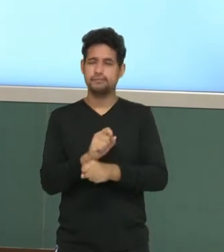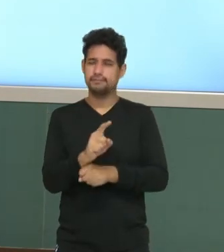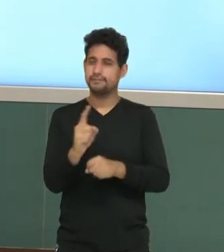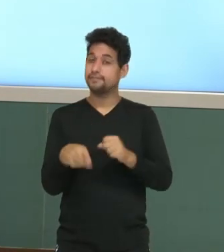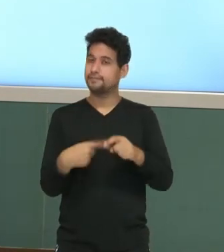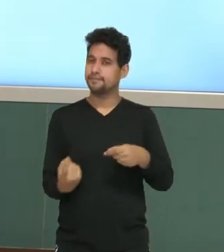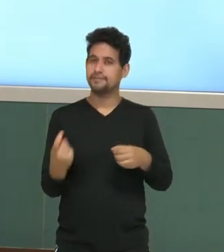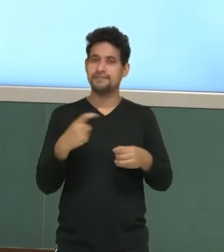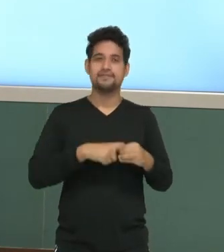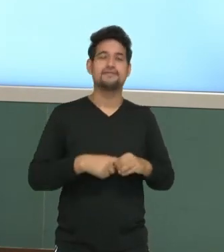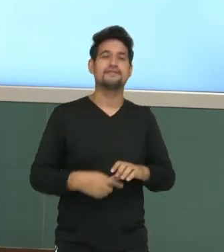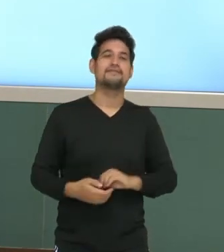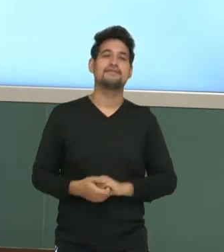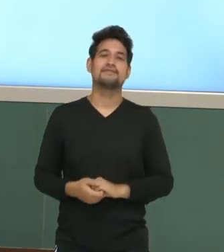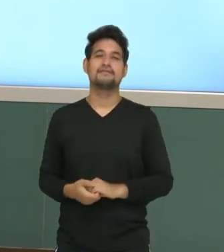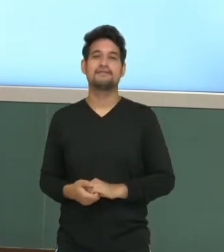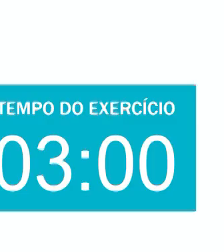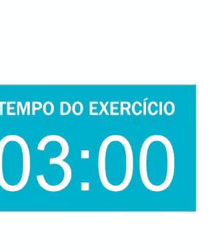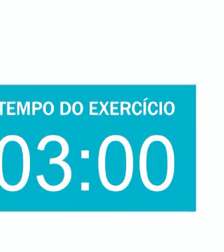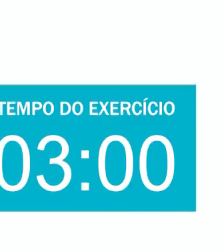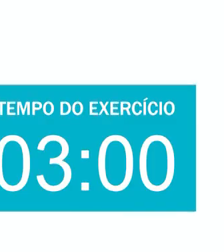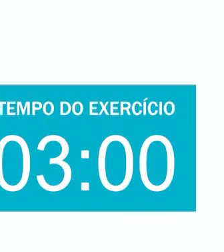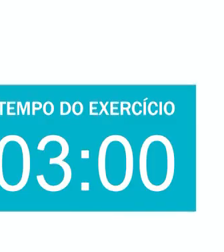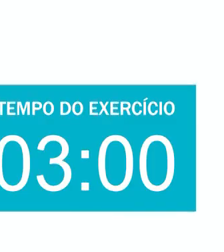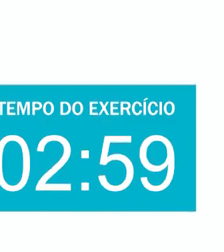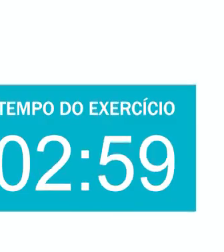e eu já retorno.